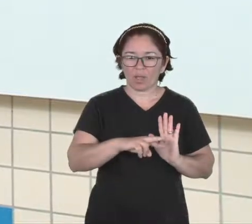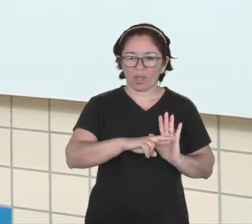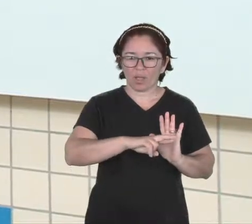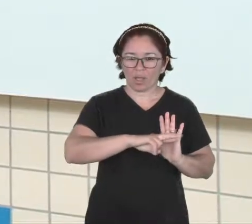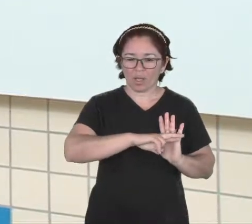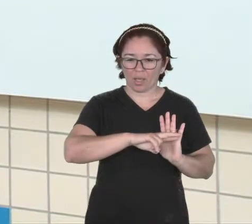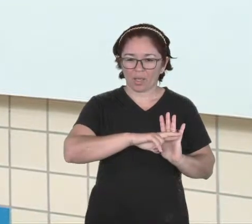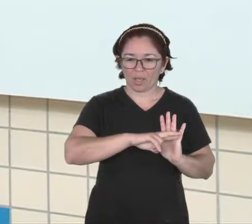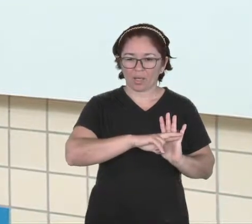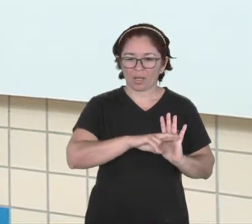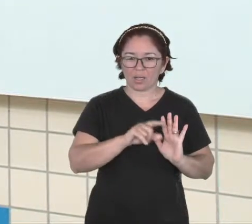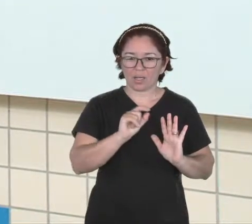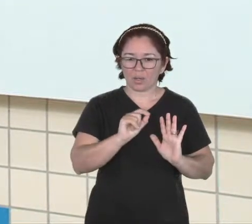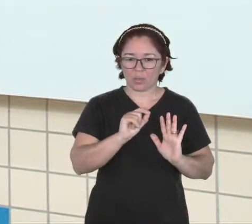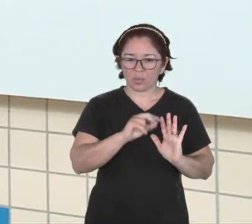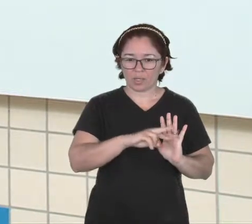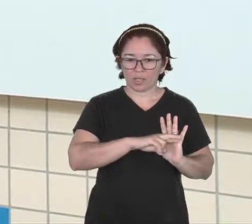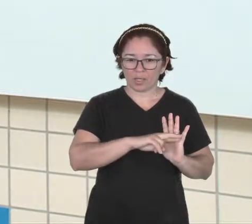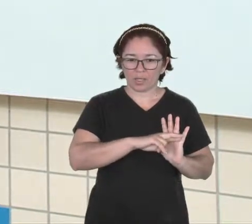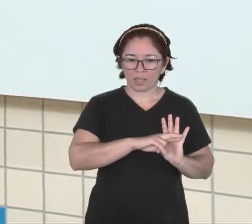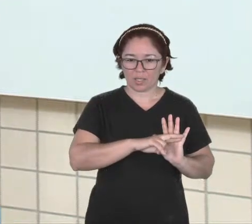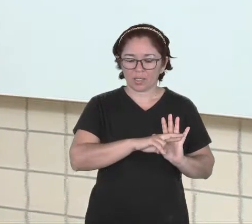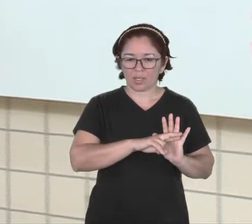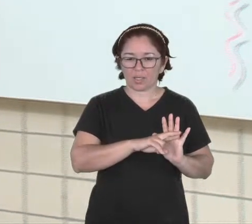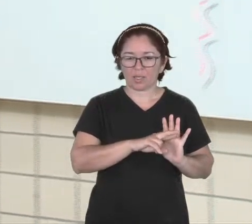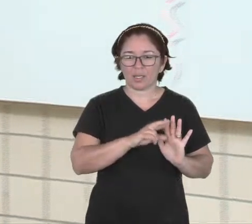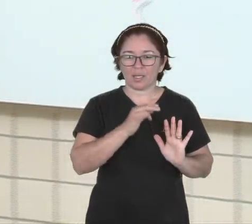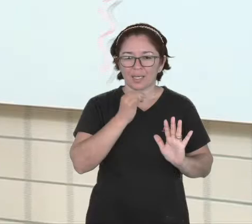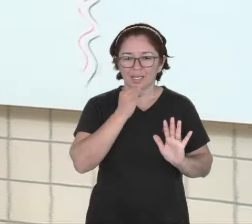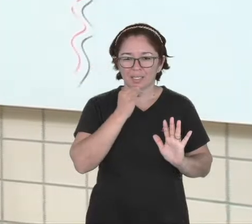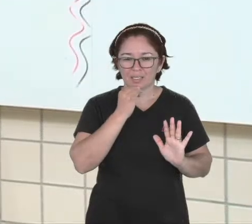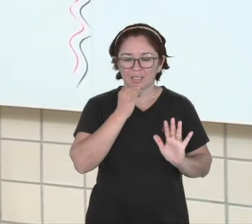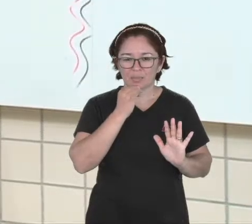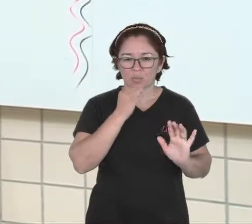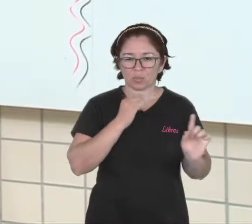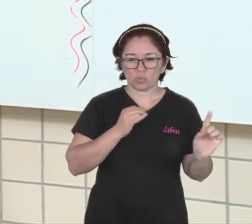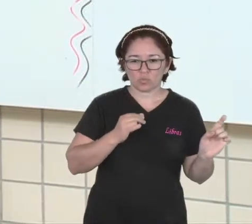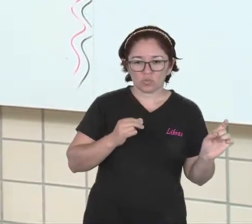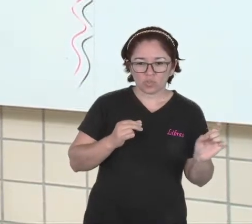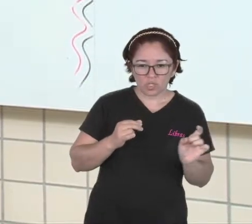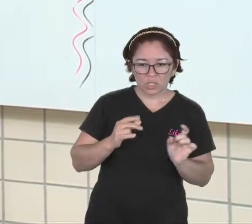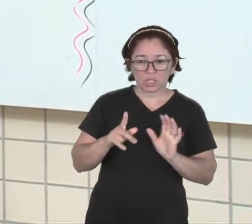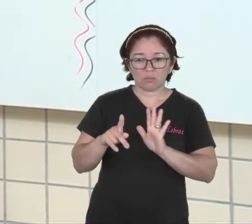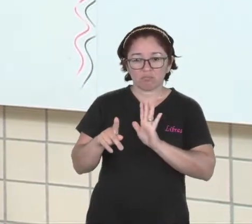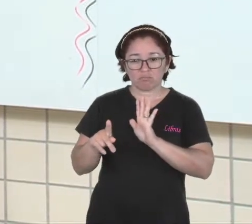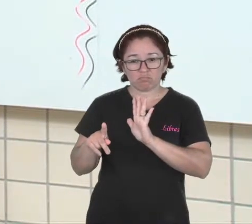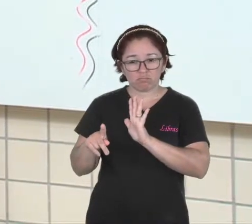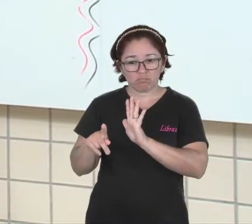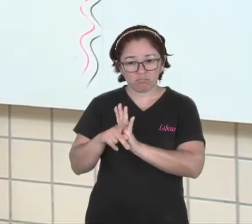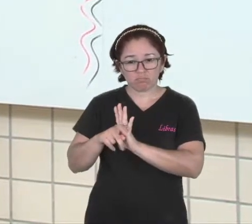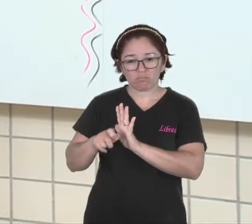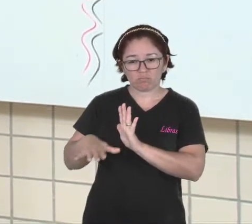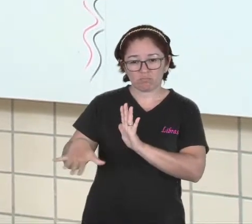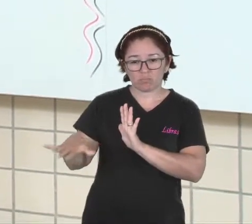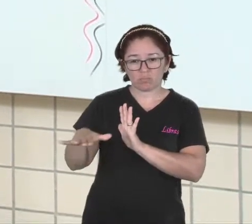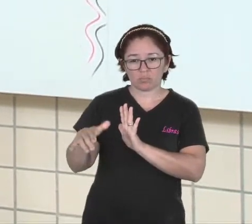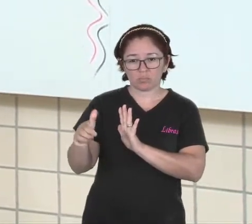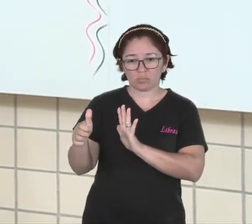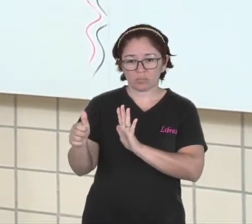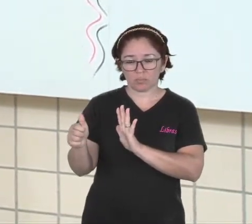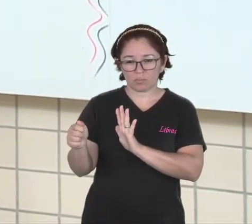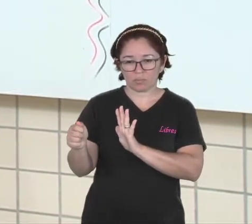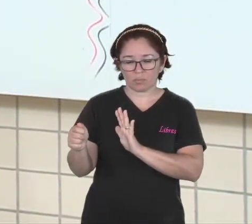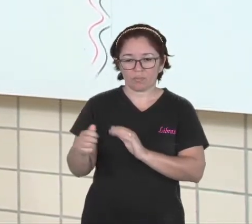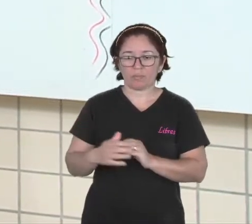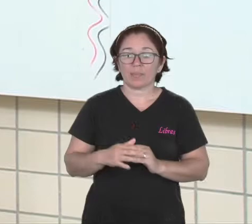elemento de A foi cumprido. Aqui não tem nenhum elemento que ficou sem ser associado. Então, isso aqui é